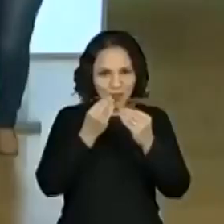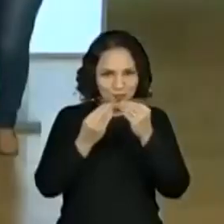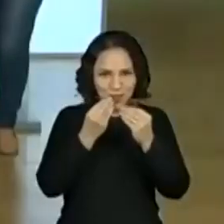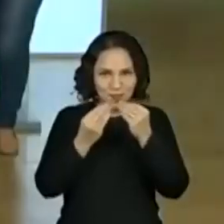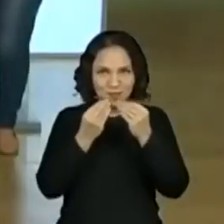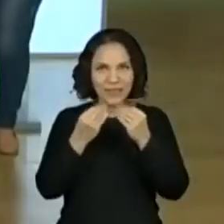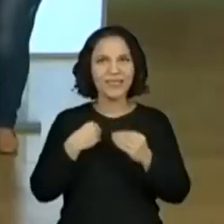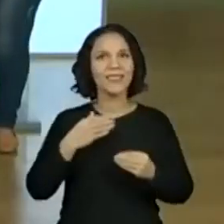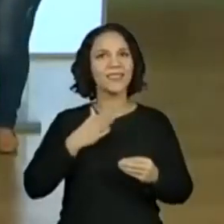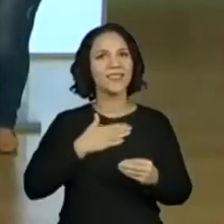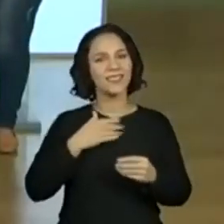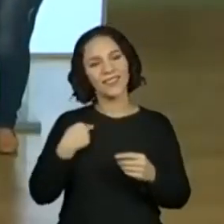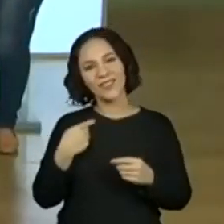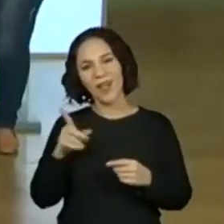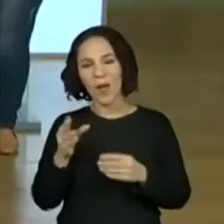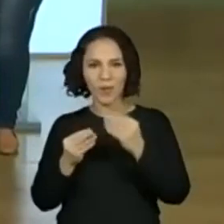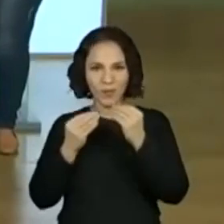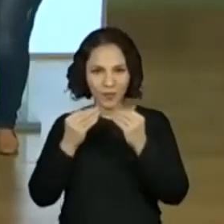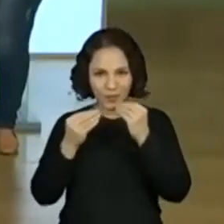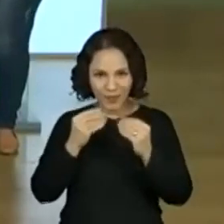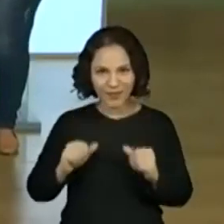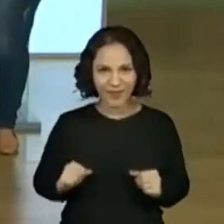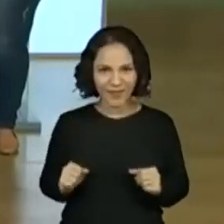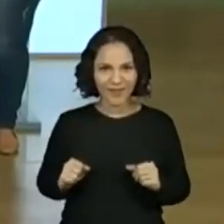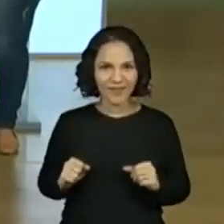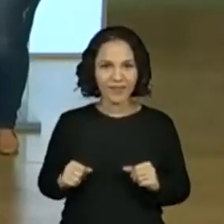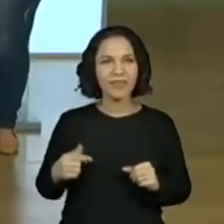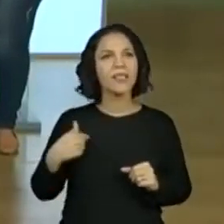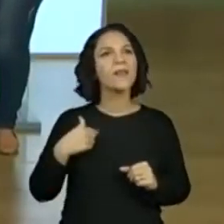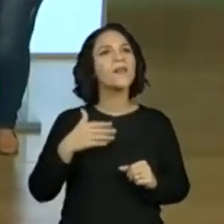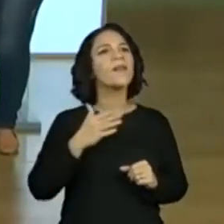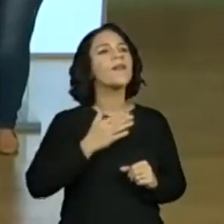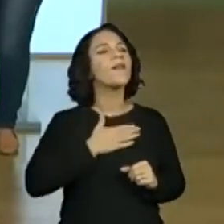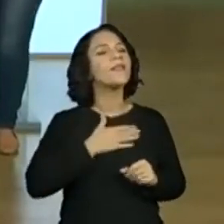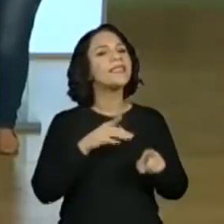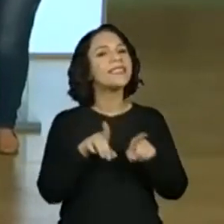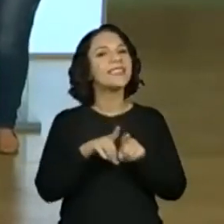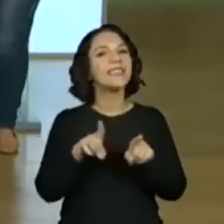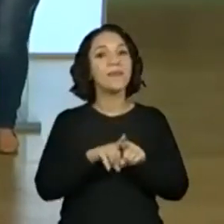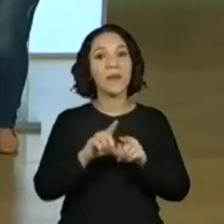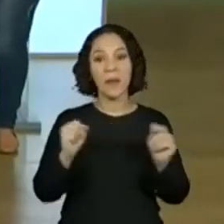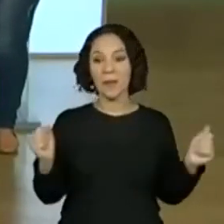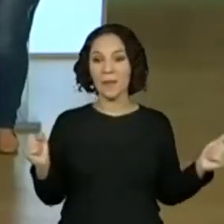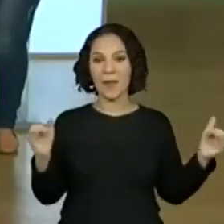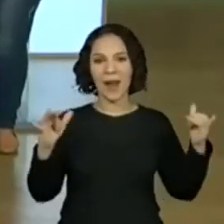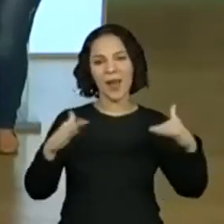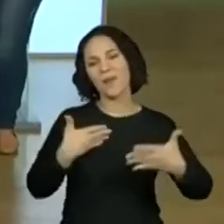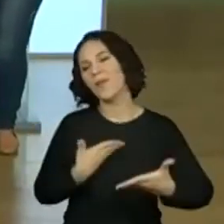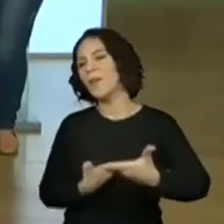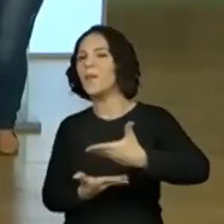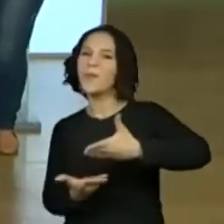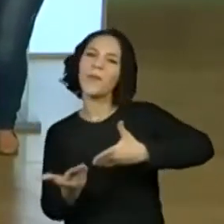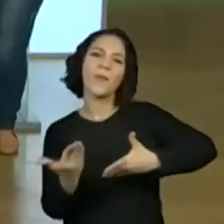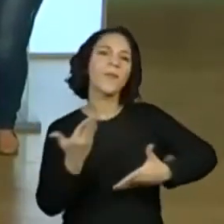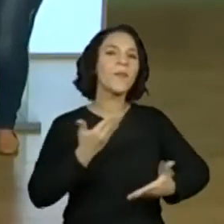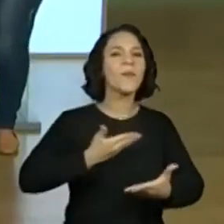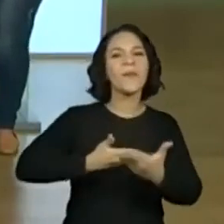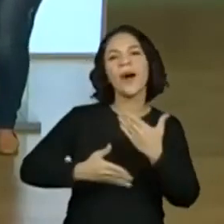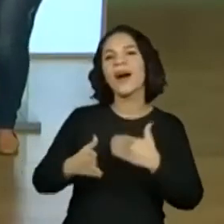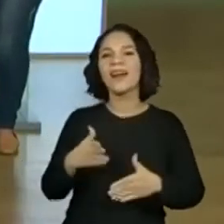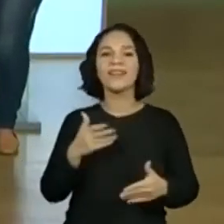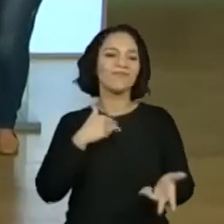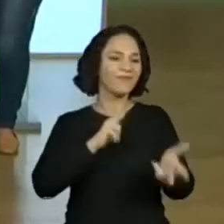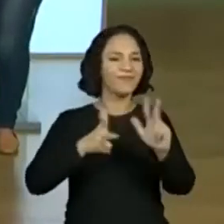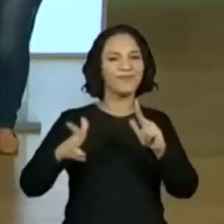gosto de sair para merendar. Ah, eu gosto também de quando a gente consegue juntar todo mundo e a gente conversa, coloca a conversa em